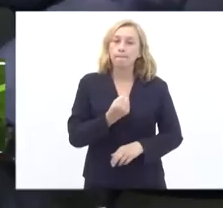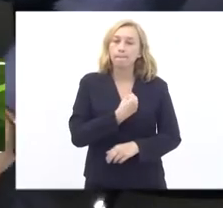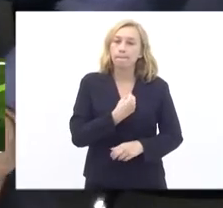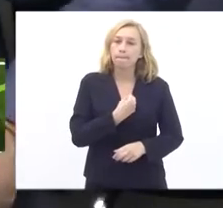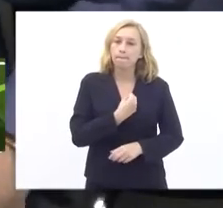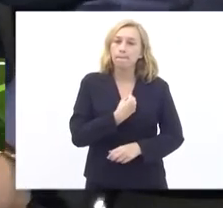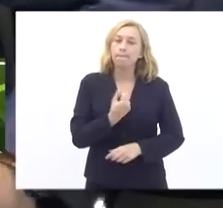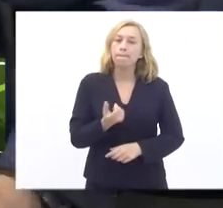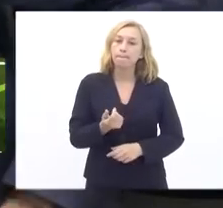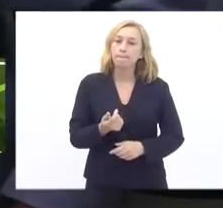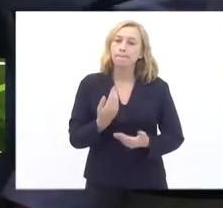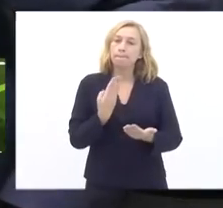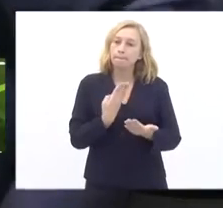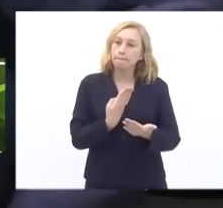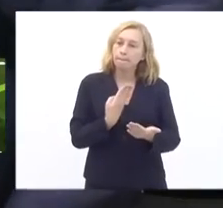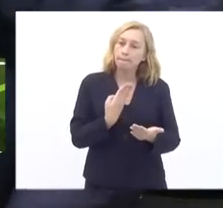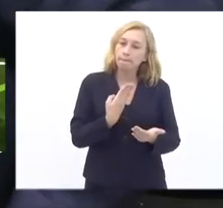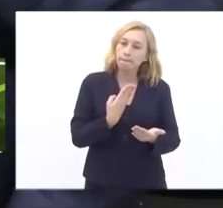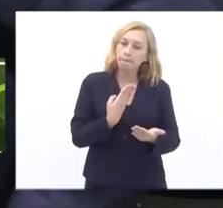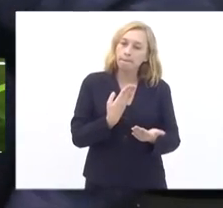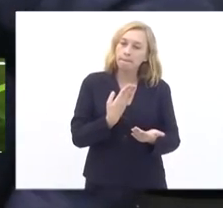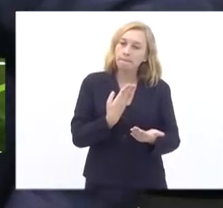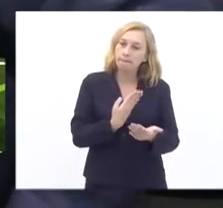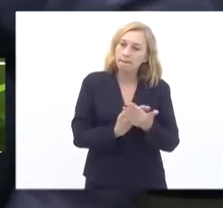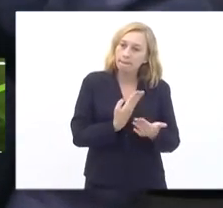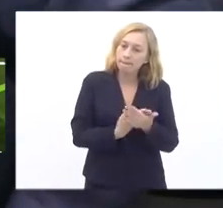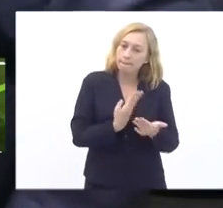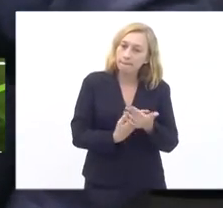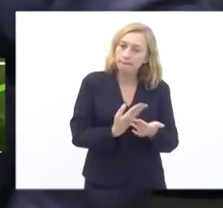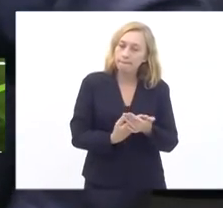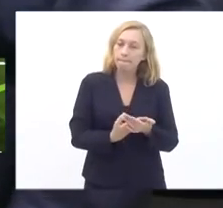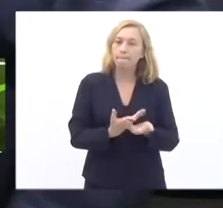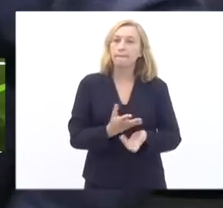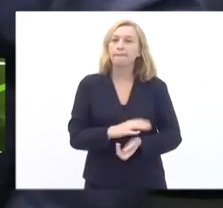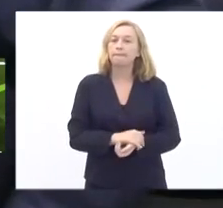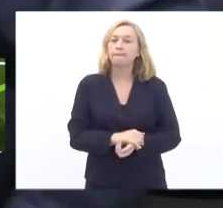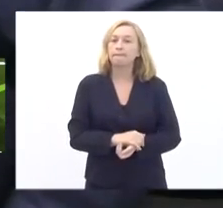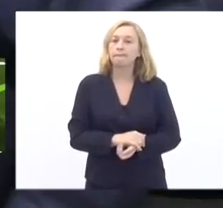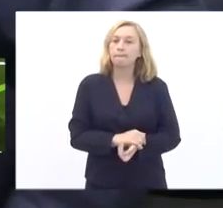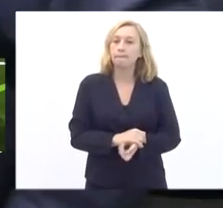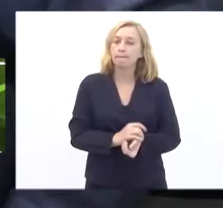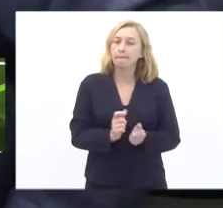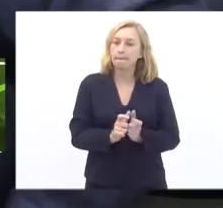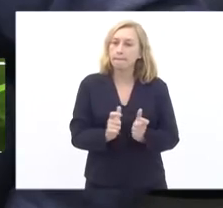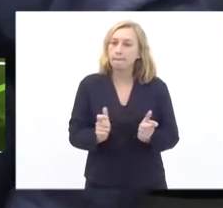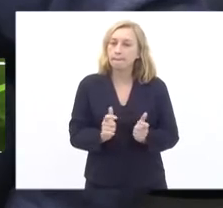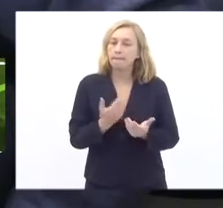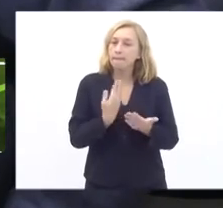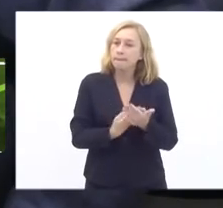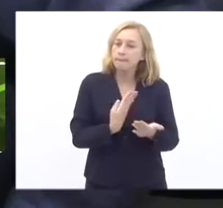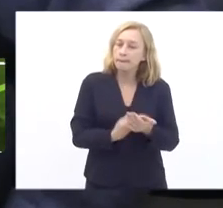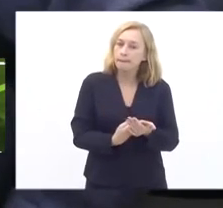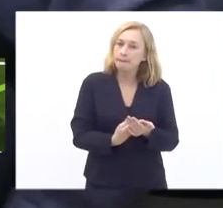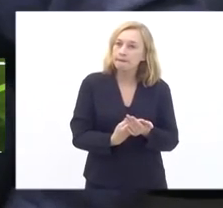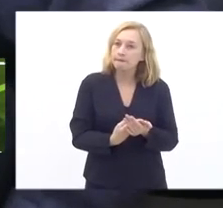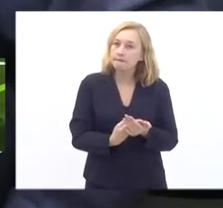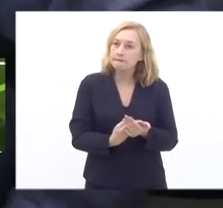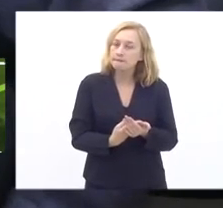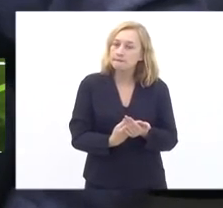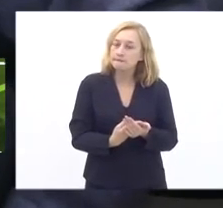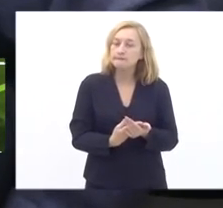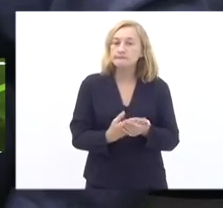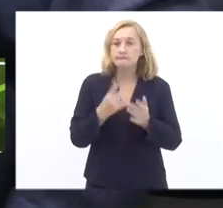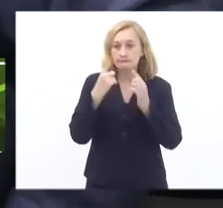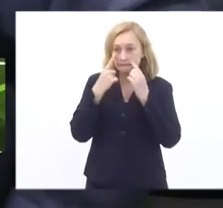né, dos estudos de demanda, de fato, isso é um estudo que, ele, no meu